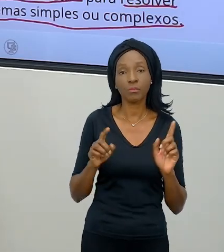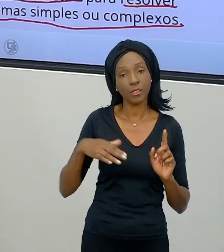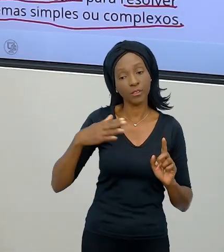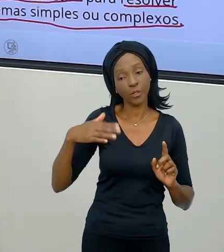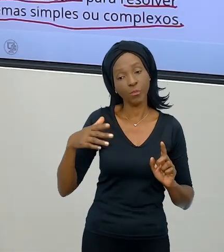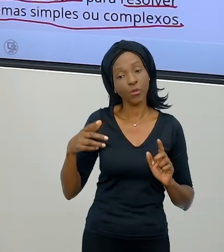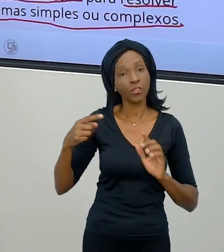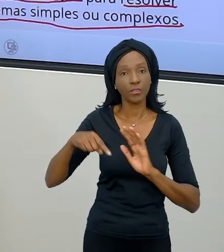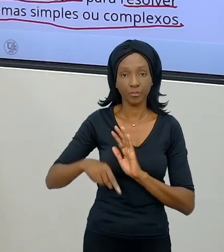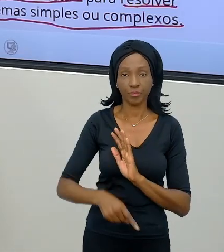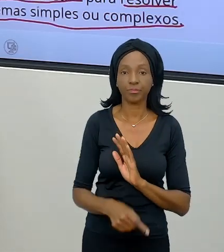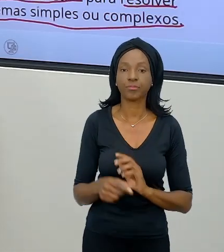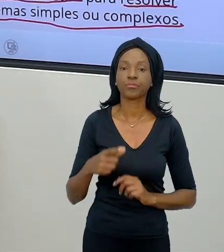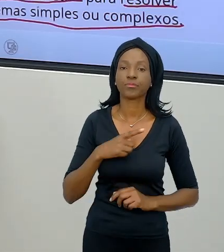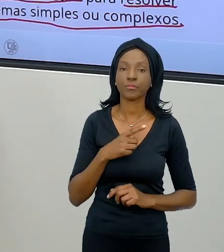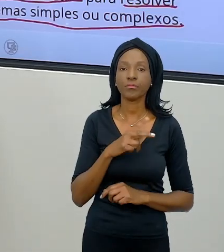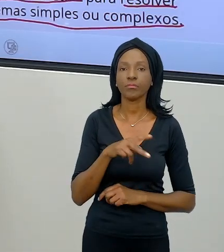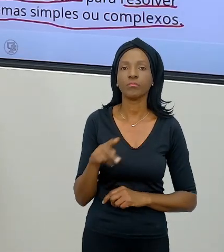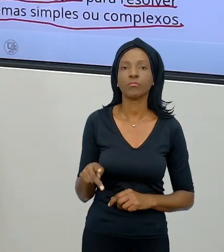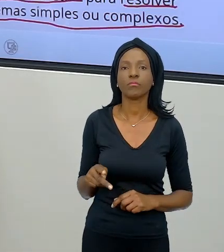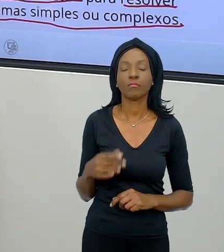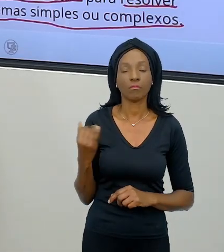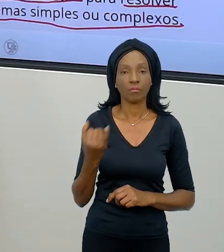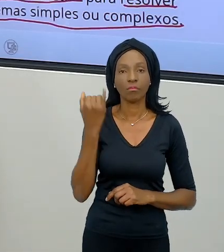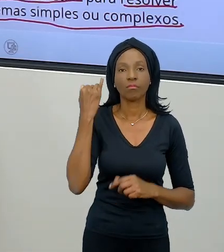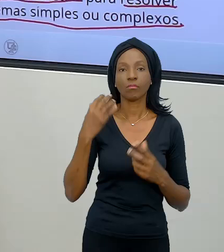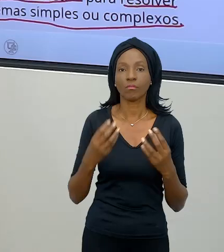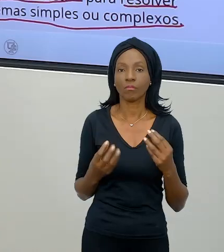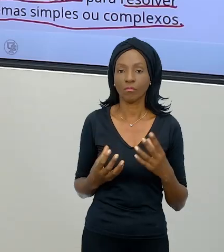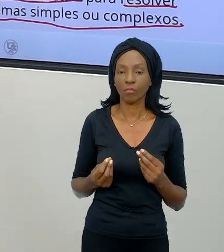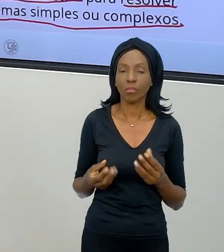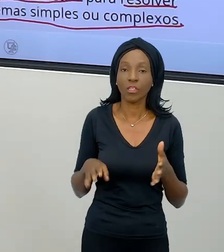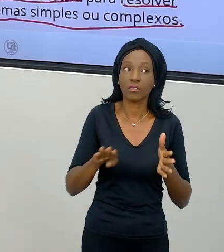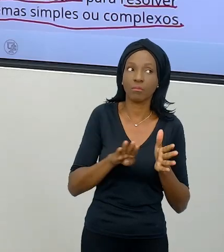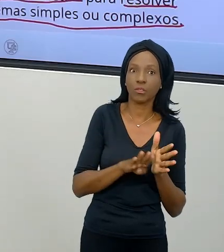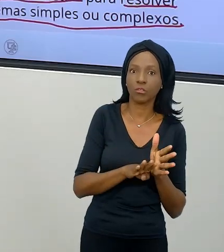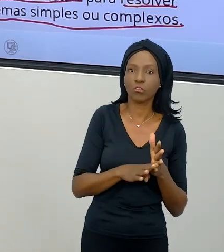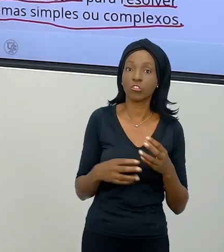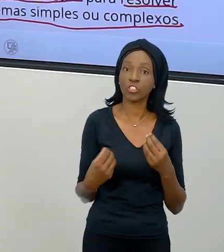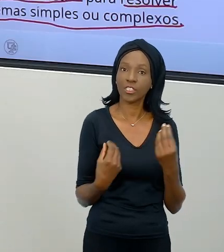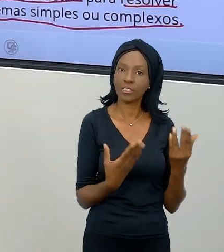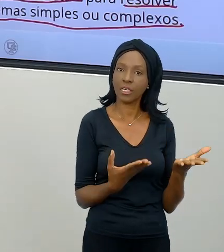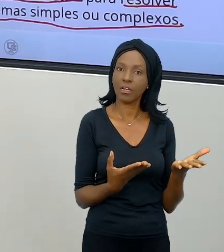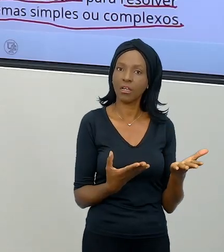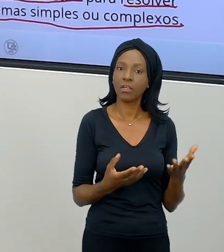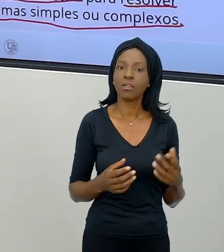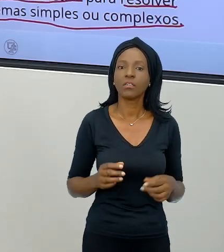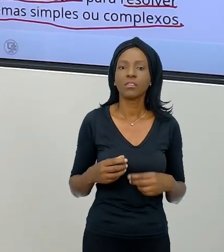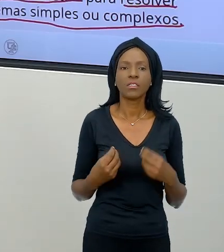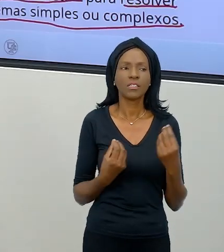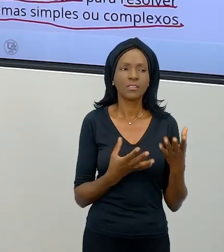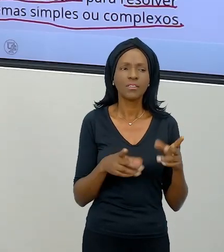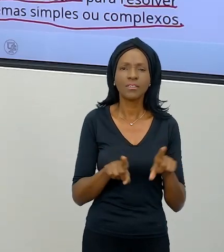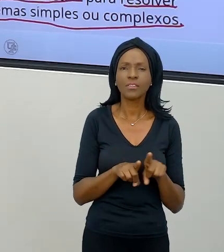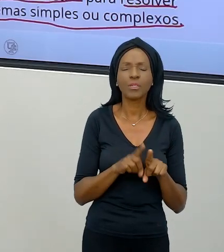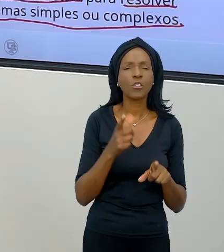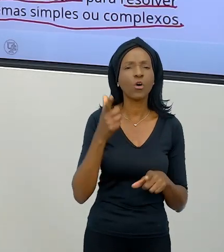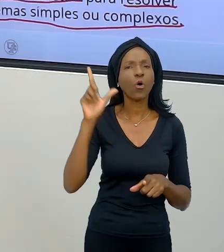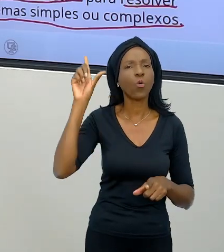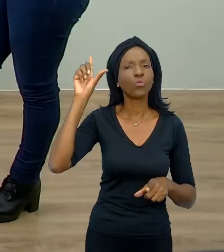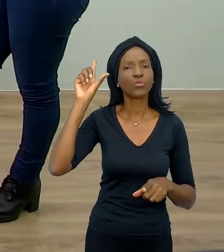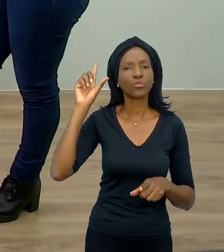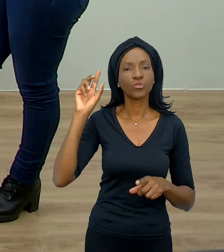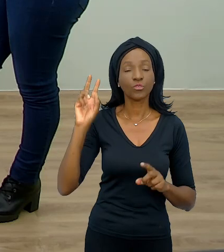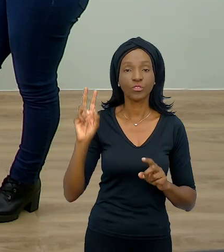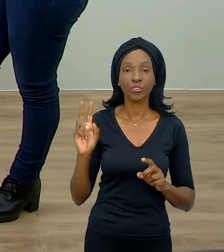professor. Tá? Então, esse é um aspecto bem interessante que essa metodologia proporciona. E proporciona uma